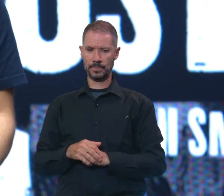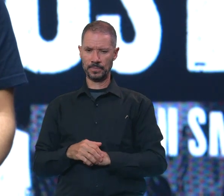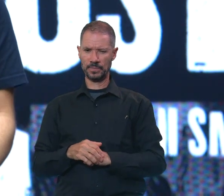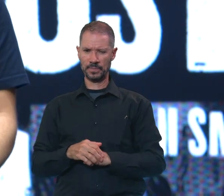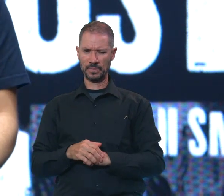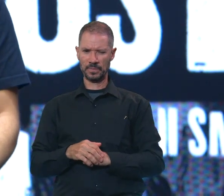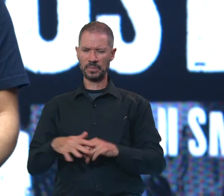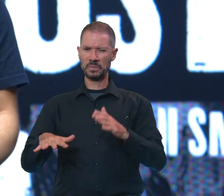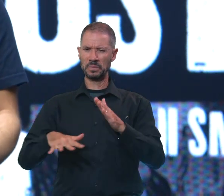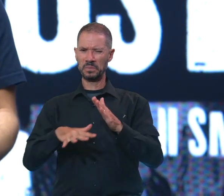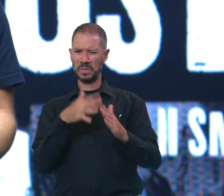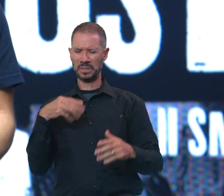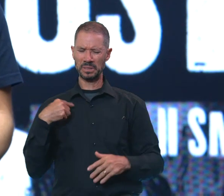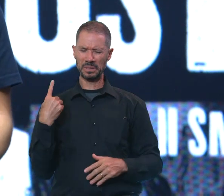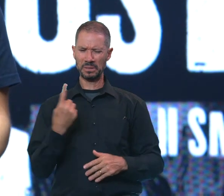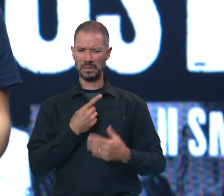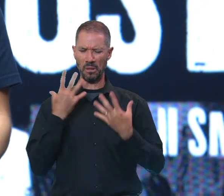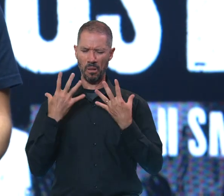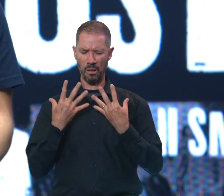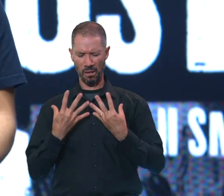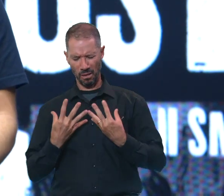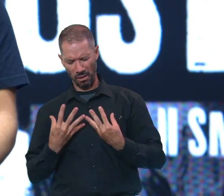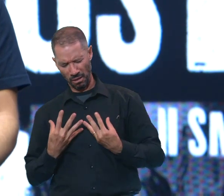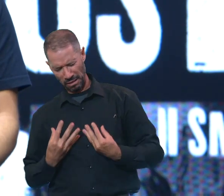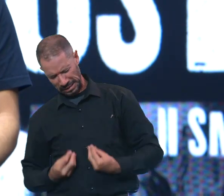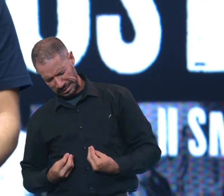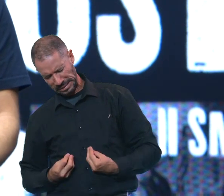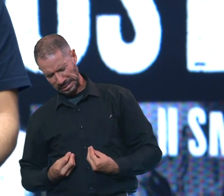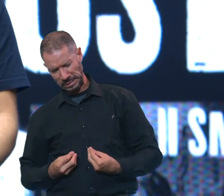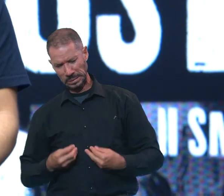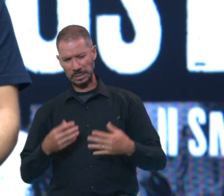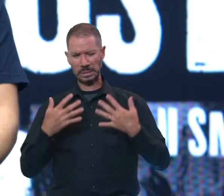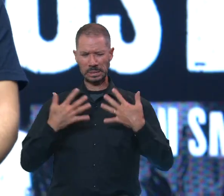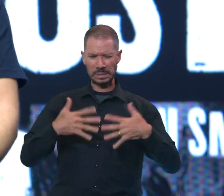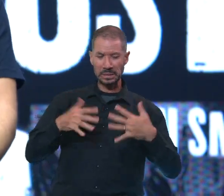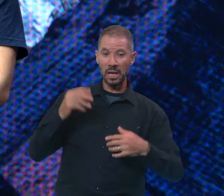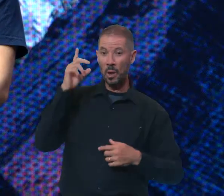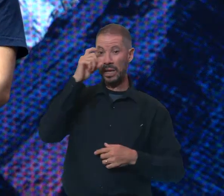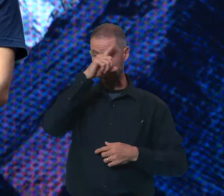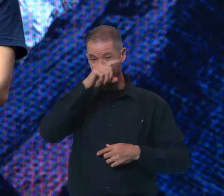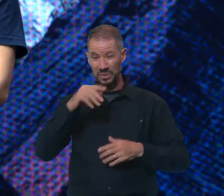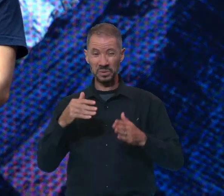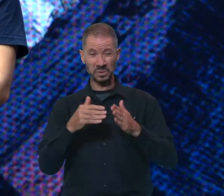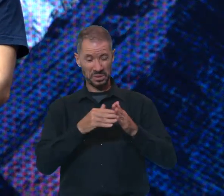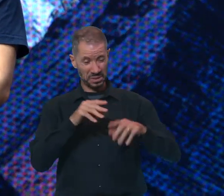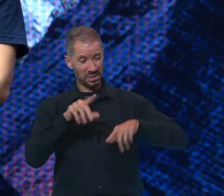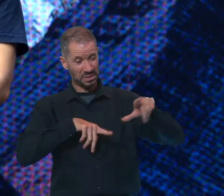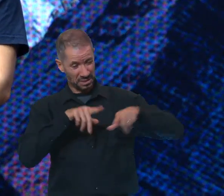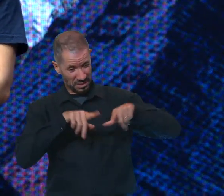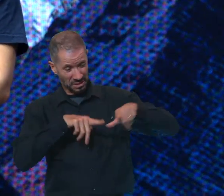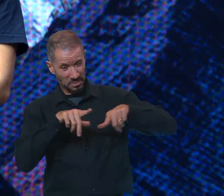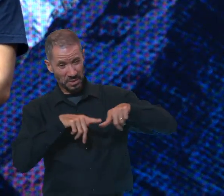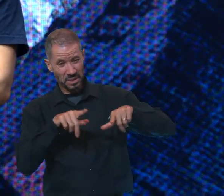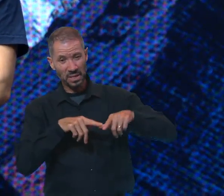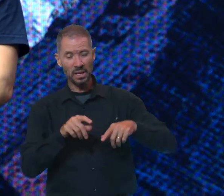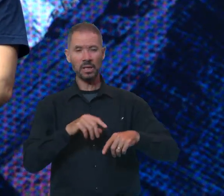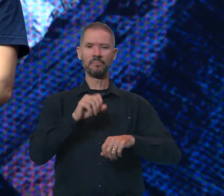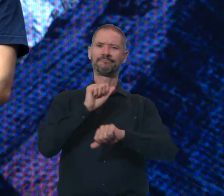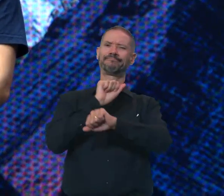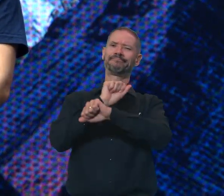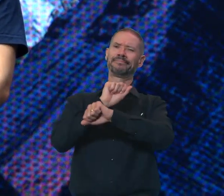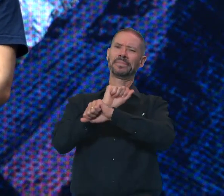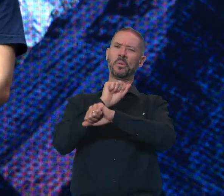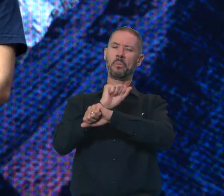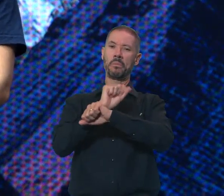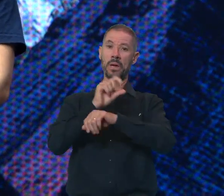E sabe, muitas vezes estamos tão cansados, que está difícil até de trabalhar. Só não para porque tem muito